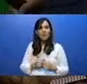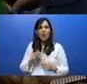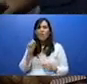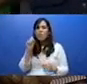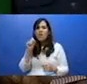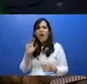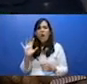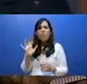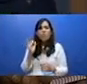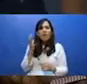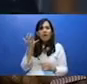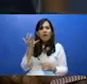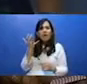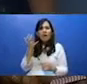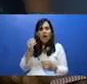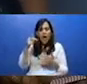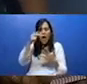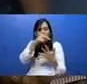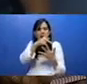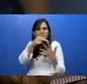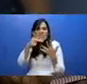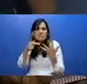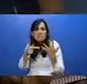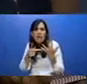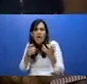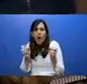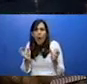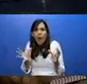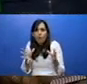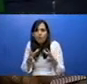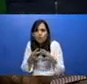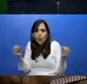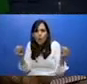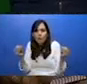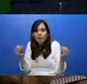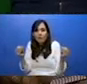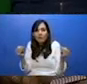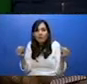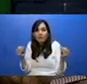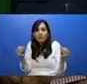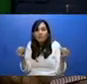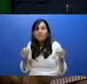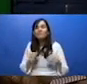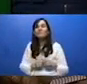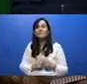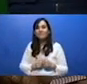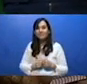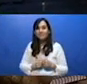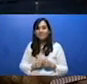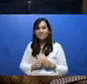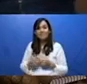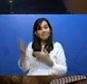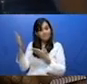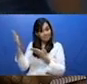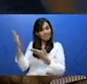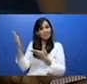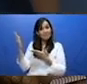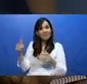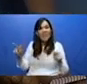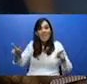quando uma espécie deixa de existir para sempre. Ela entra o quê? Vocês lembram?